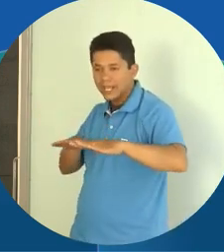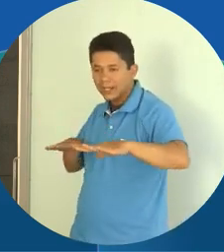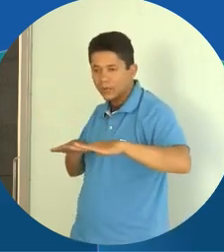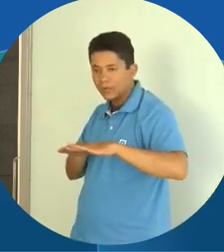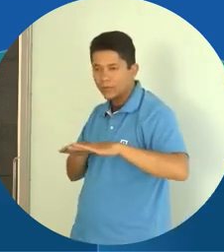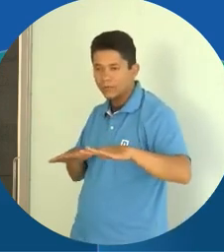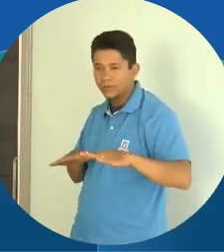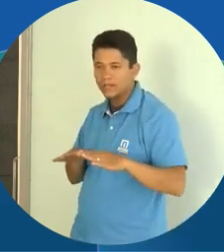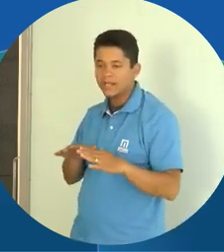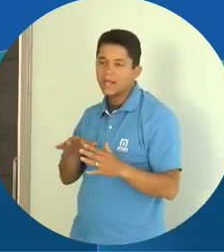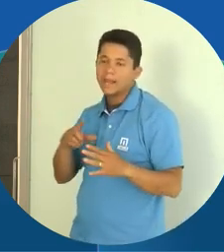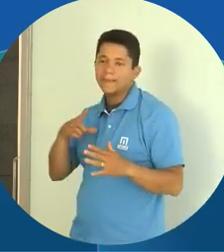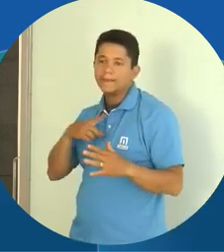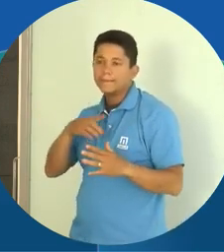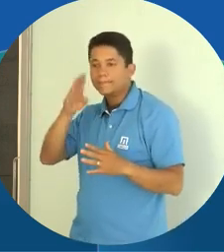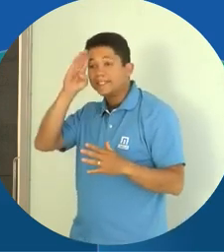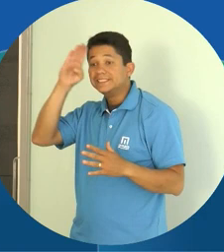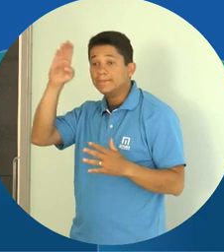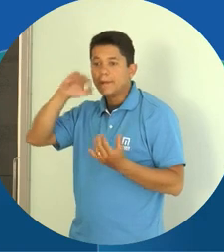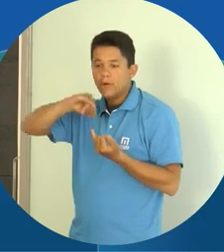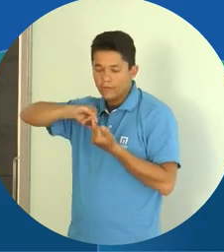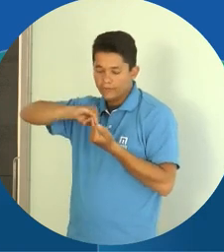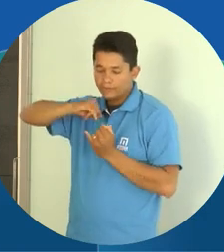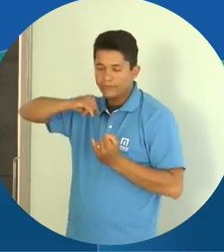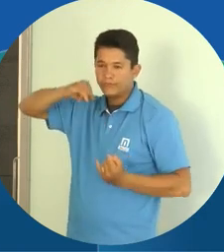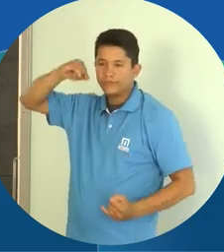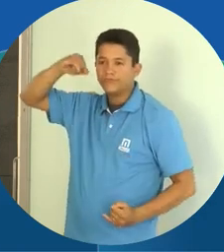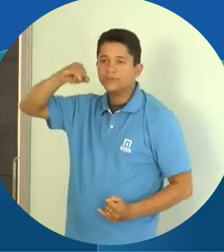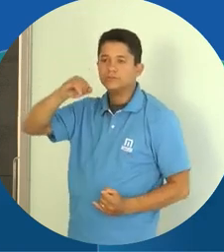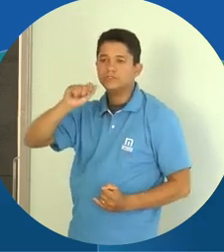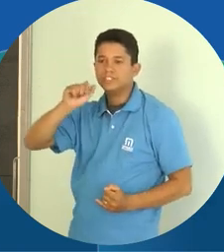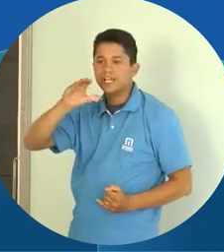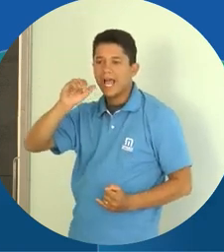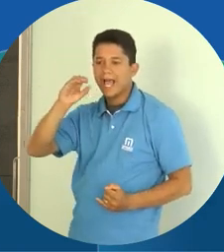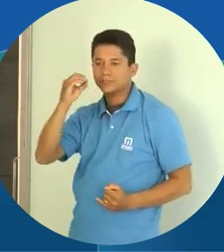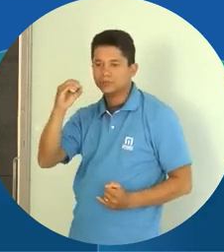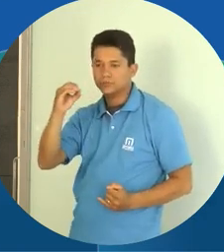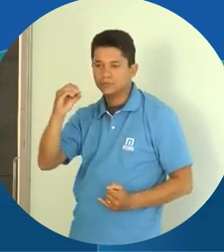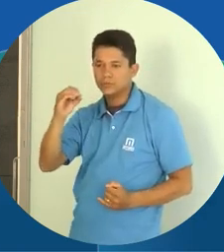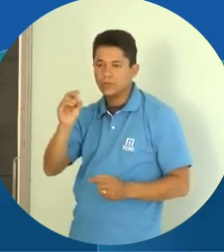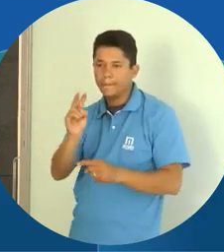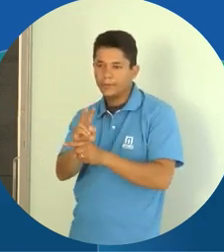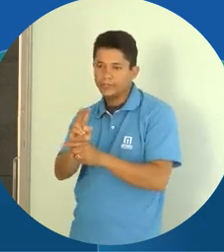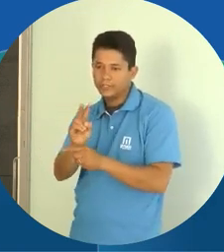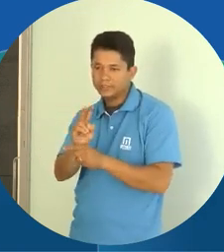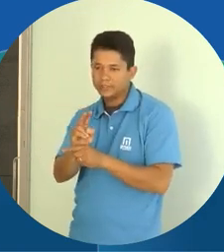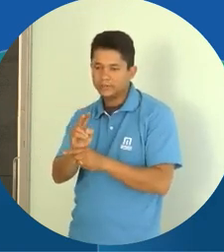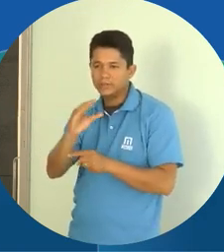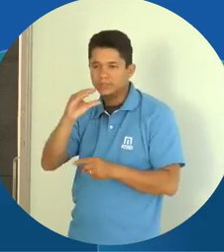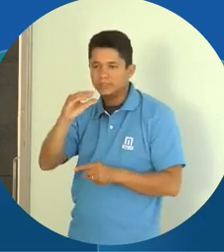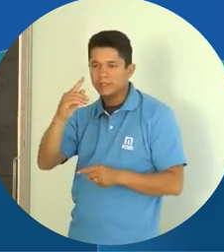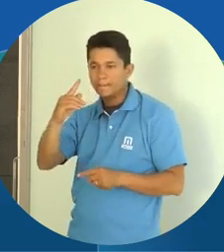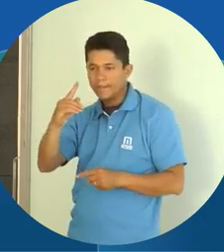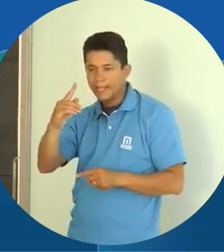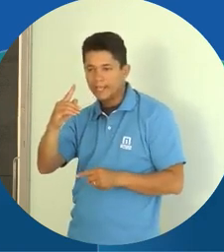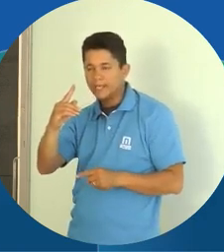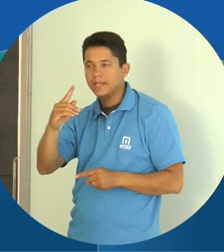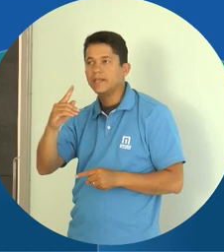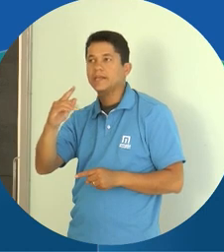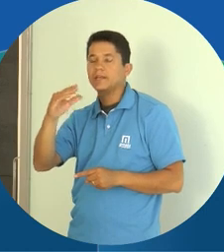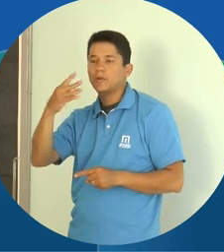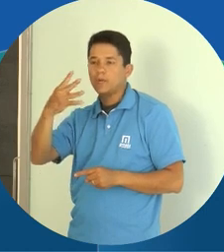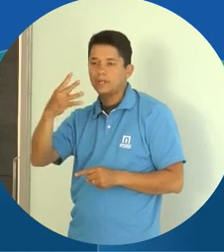fios de aço protendido, de aço de proteção CP145, que faz com